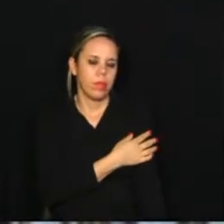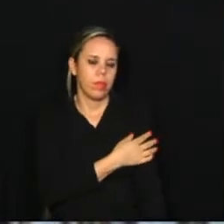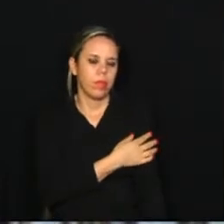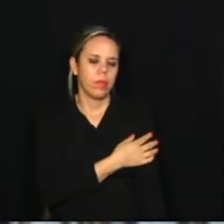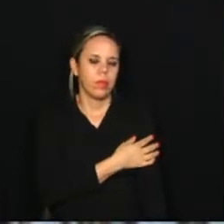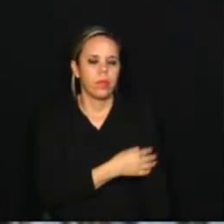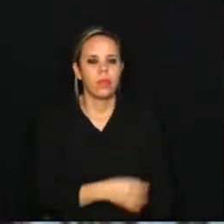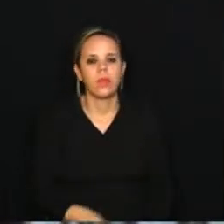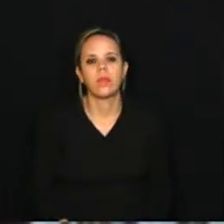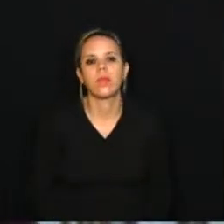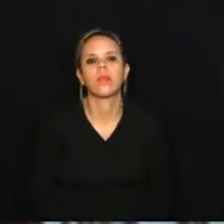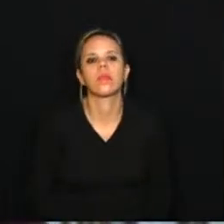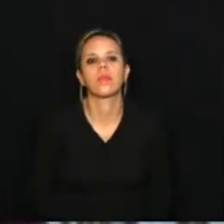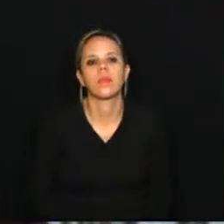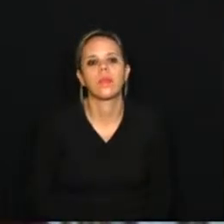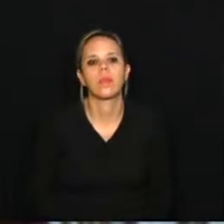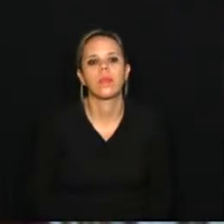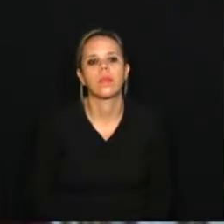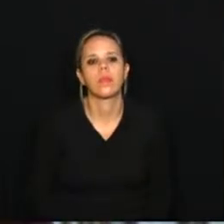e